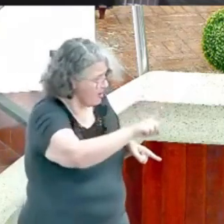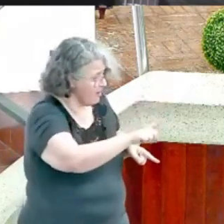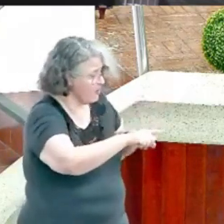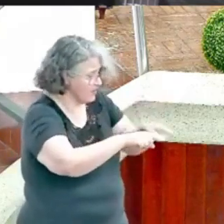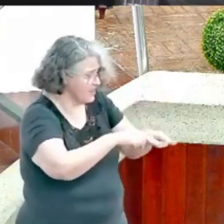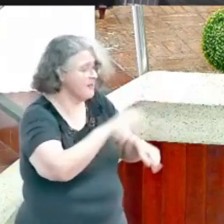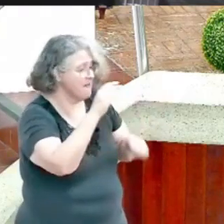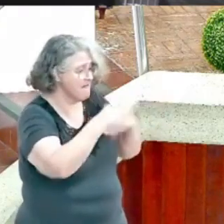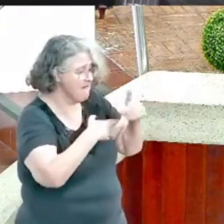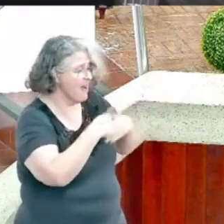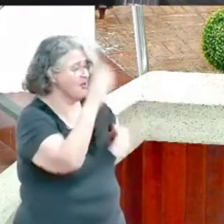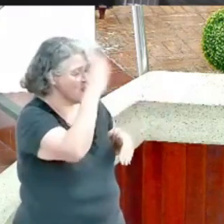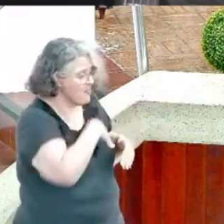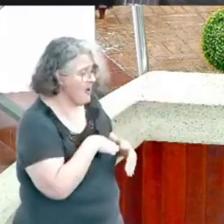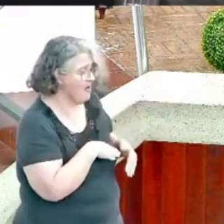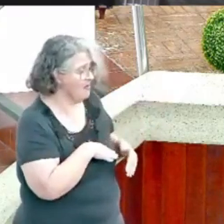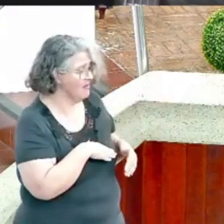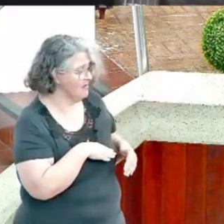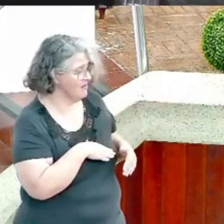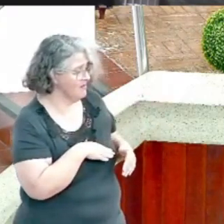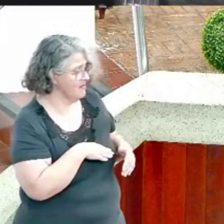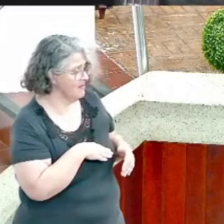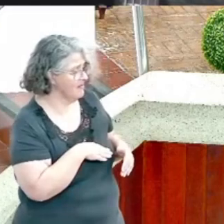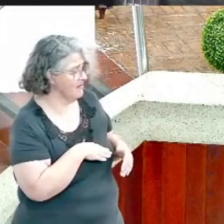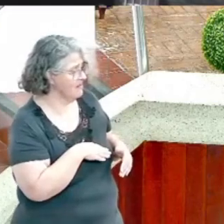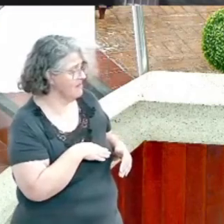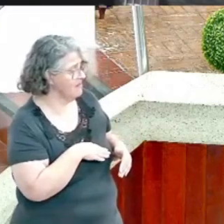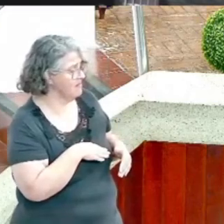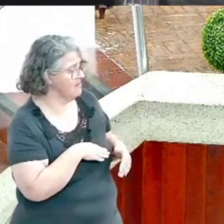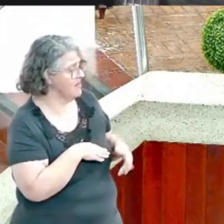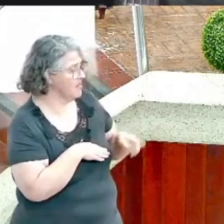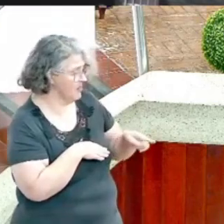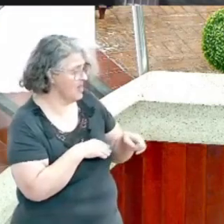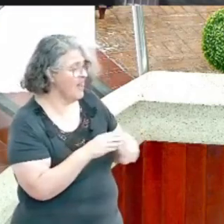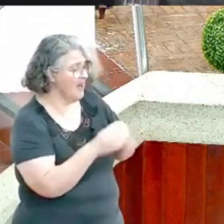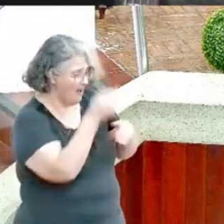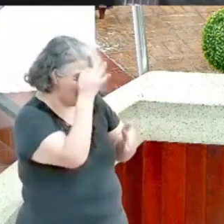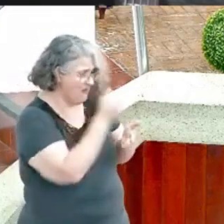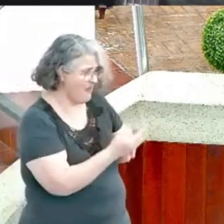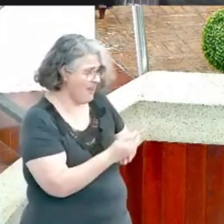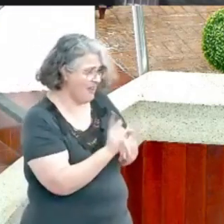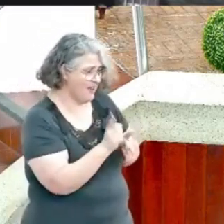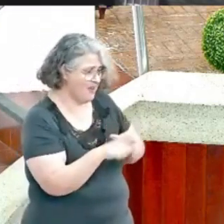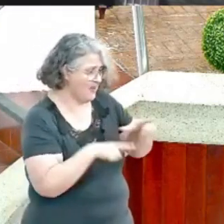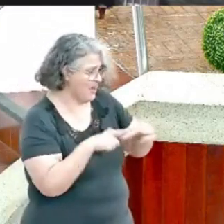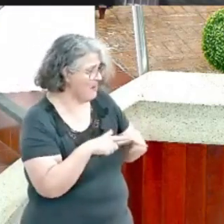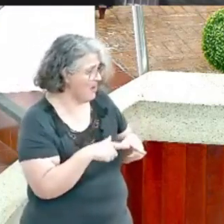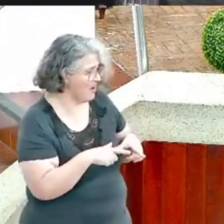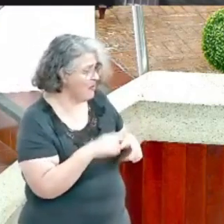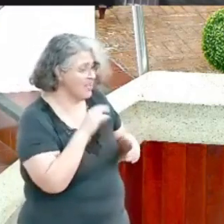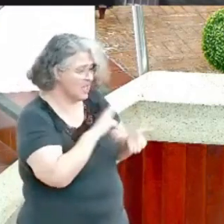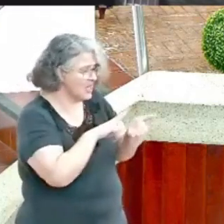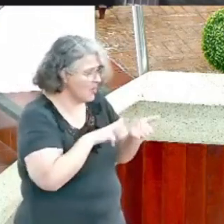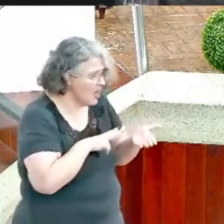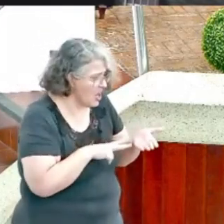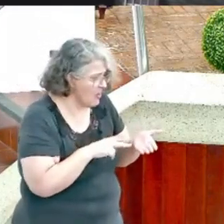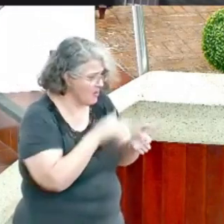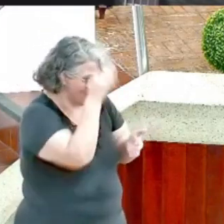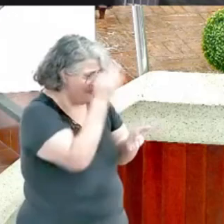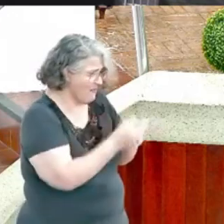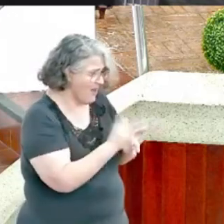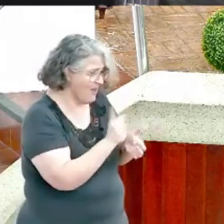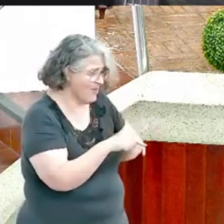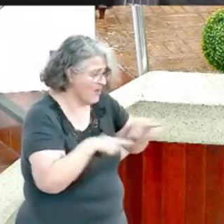iniquidade. Não leste que a fé sem obras é morta? Não leste que os fiéis